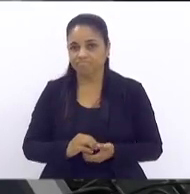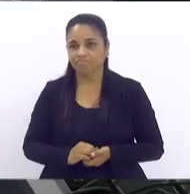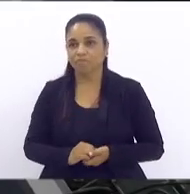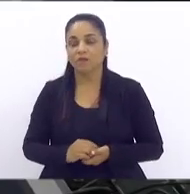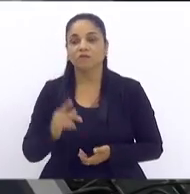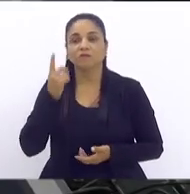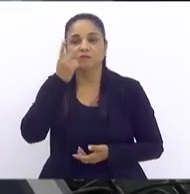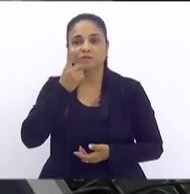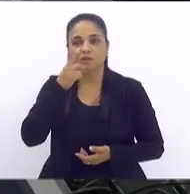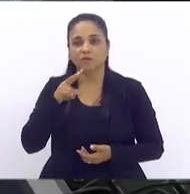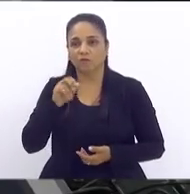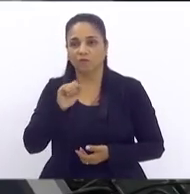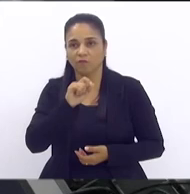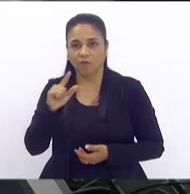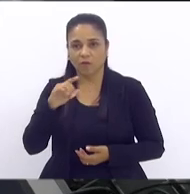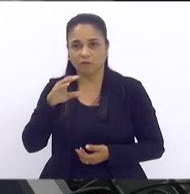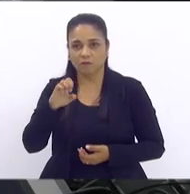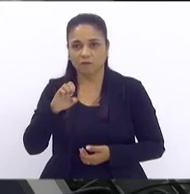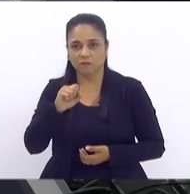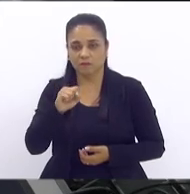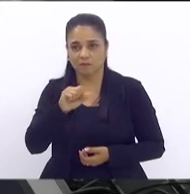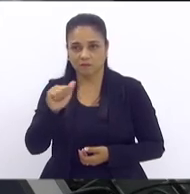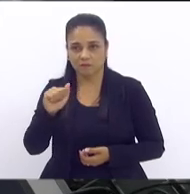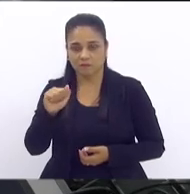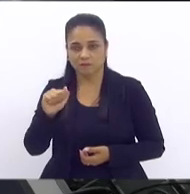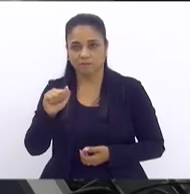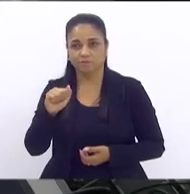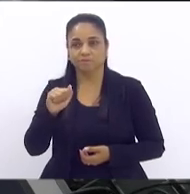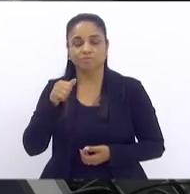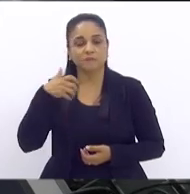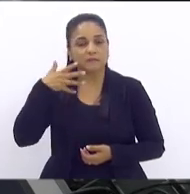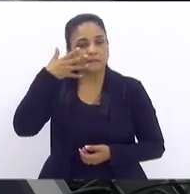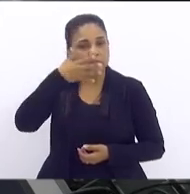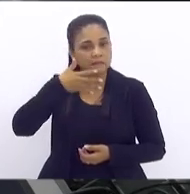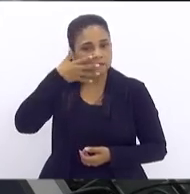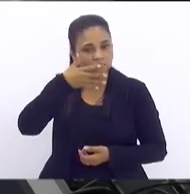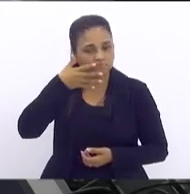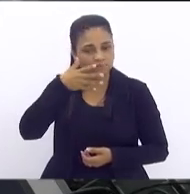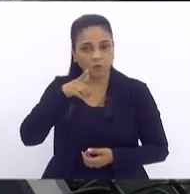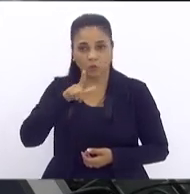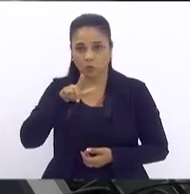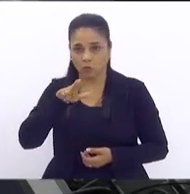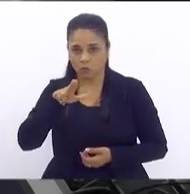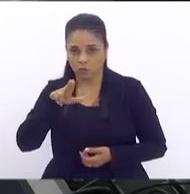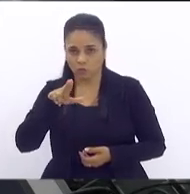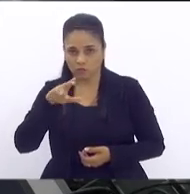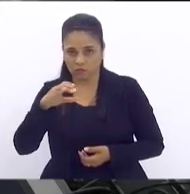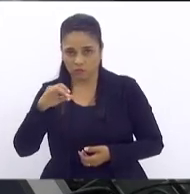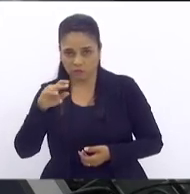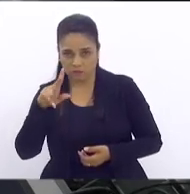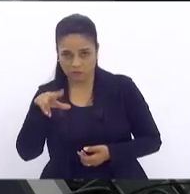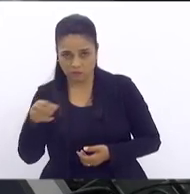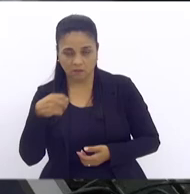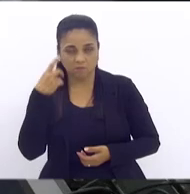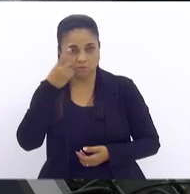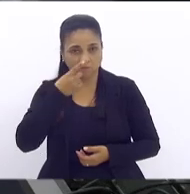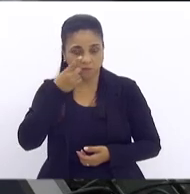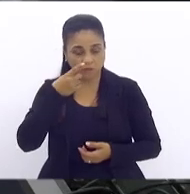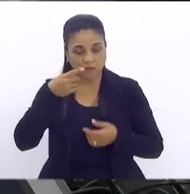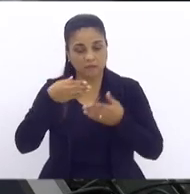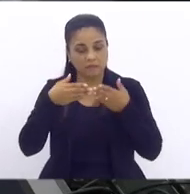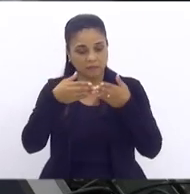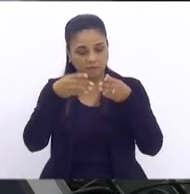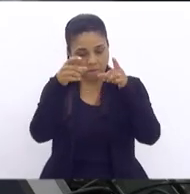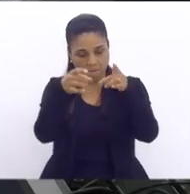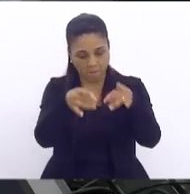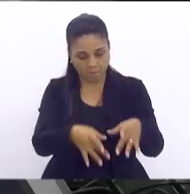a palavra. Na fala da Lucinha, ela falou que esses navios abandonados na Baía de